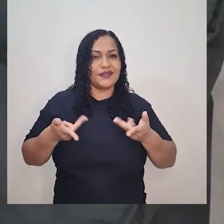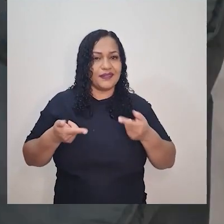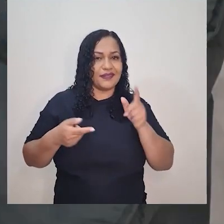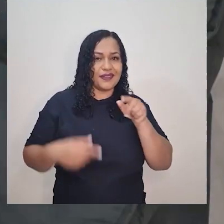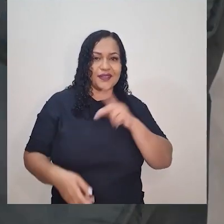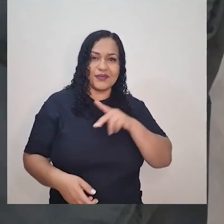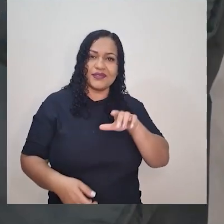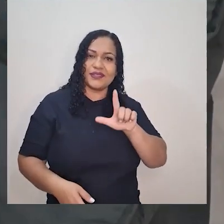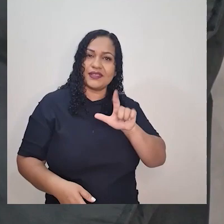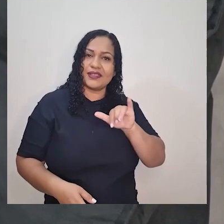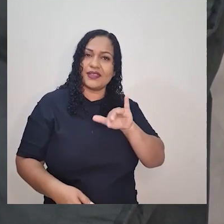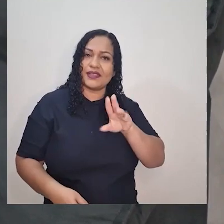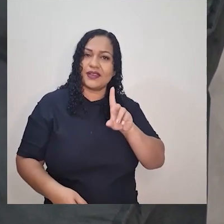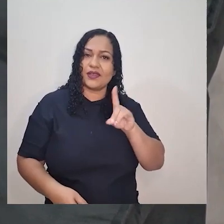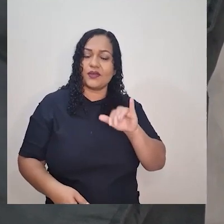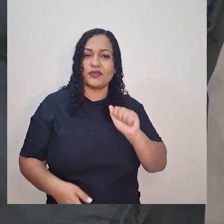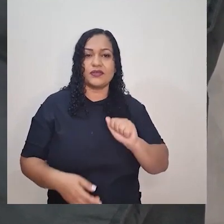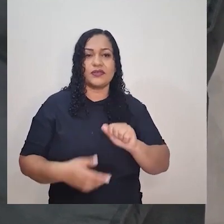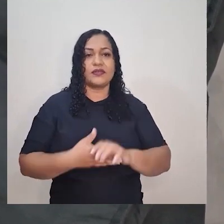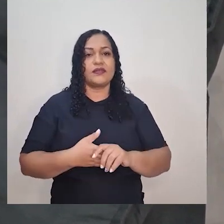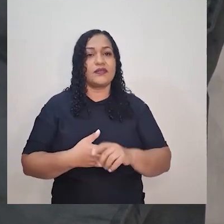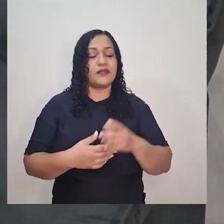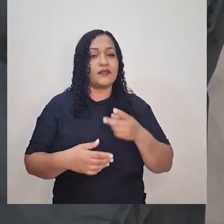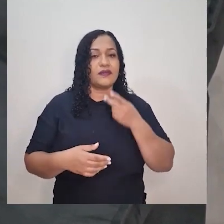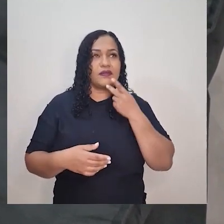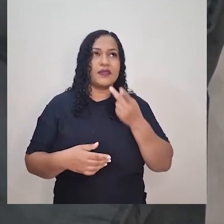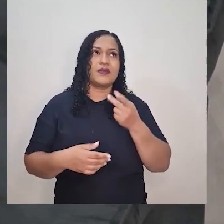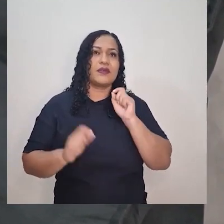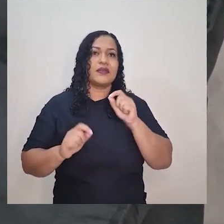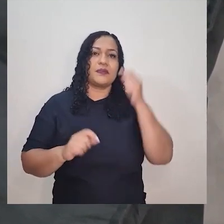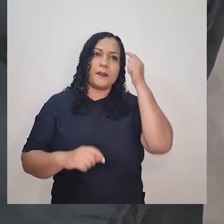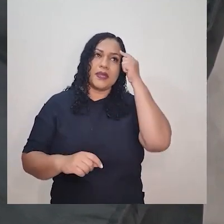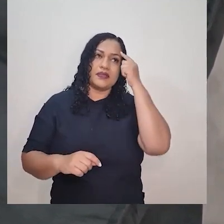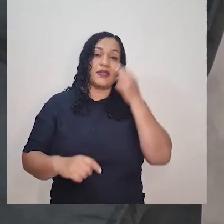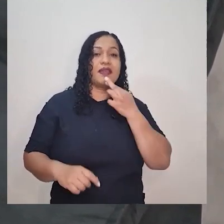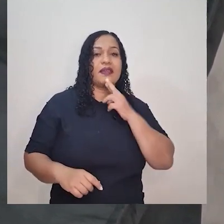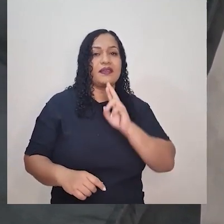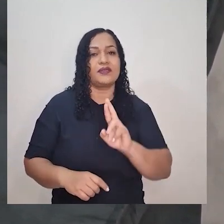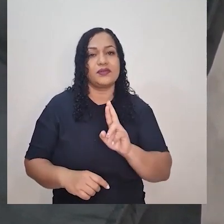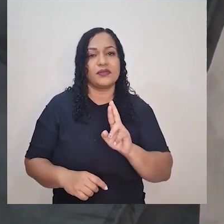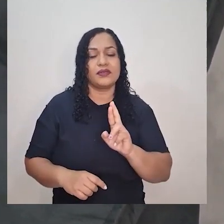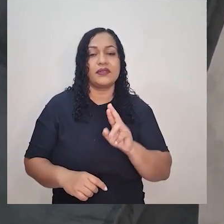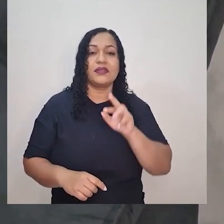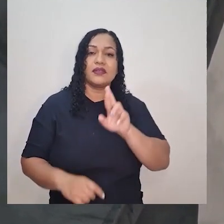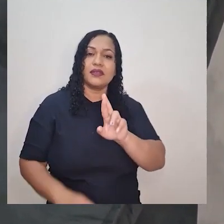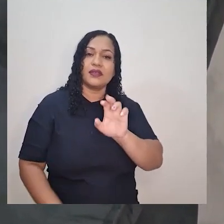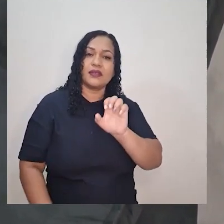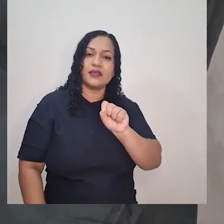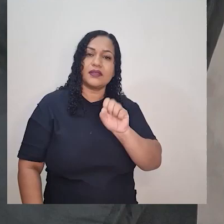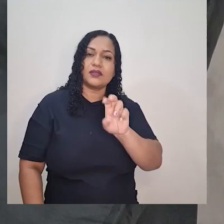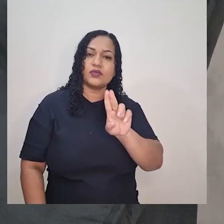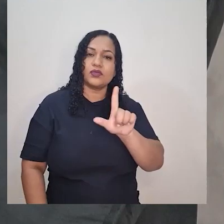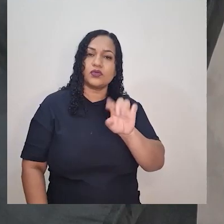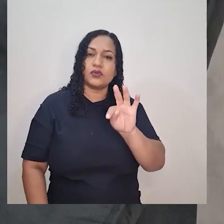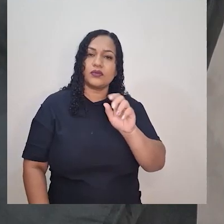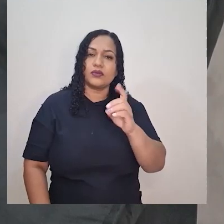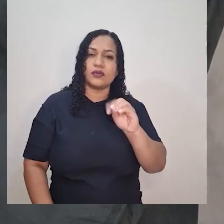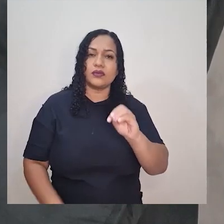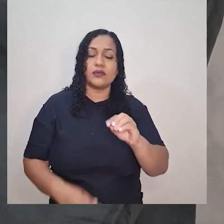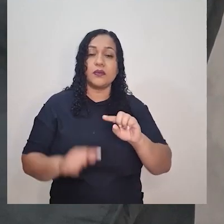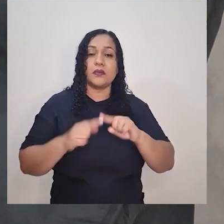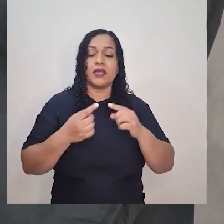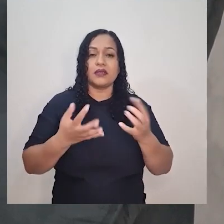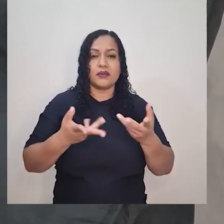Cláudia, nos remete logo à busca de resultados. Exatamente. Né? Mas a qualidade, ela está muito mais ligada dentro do